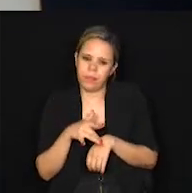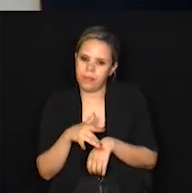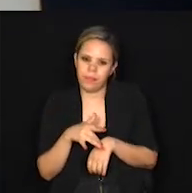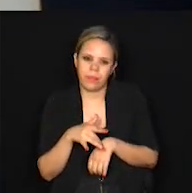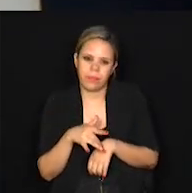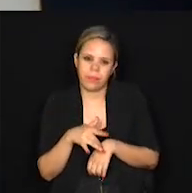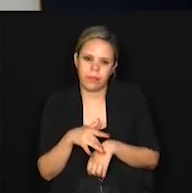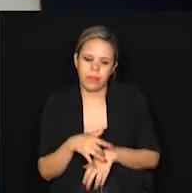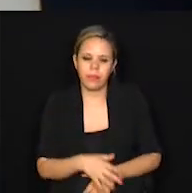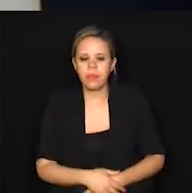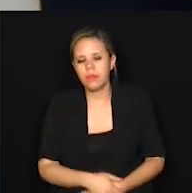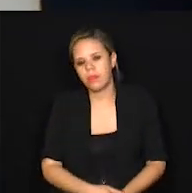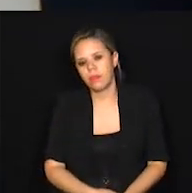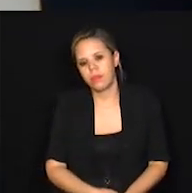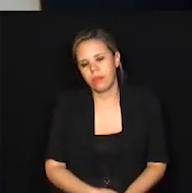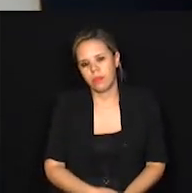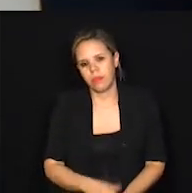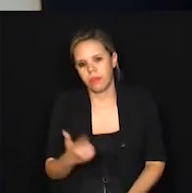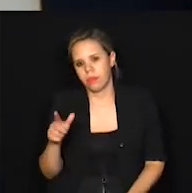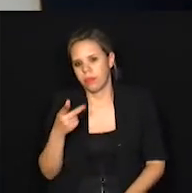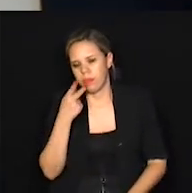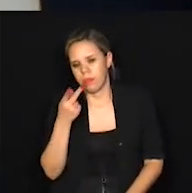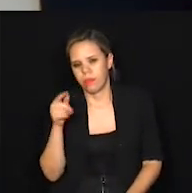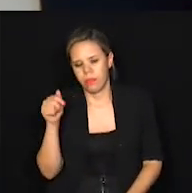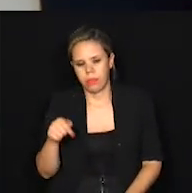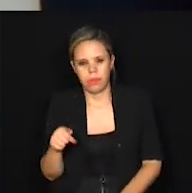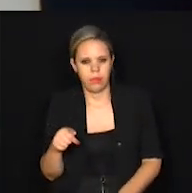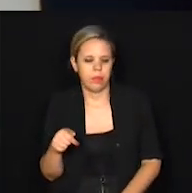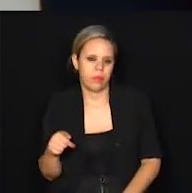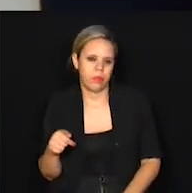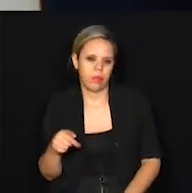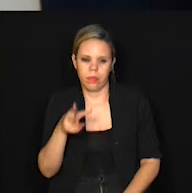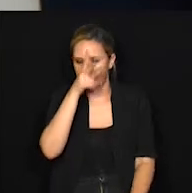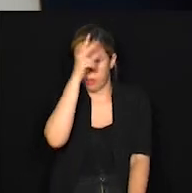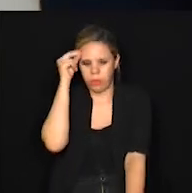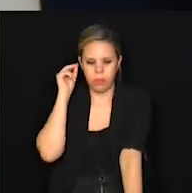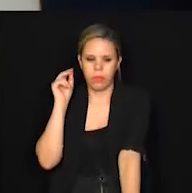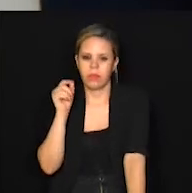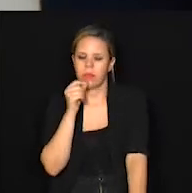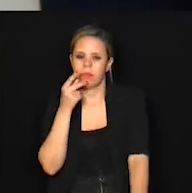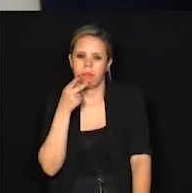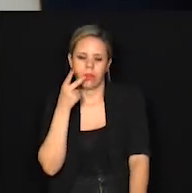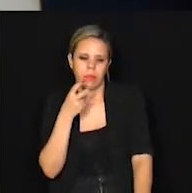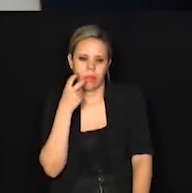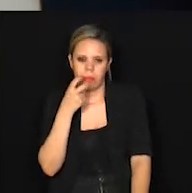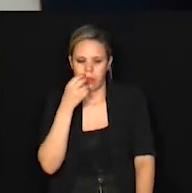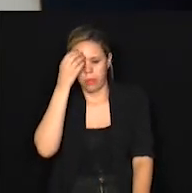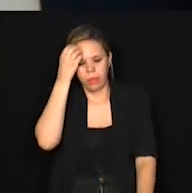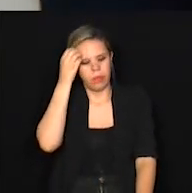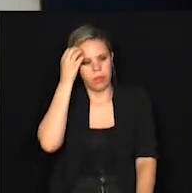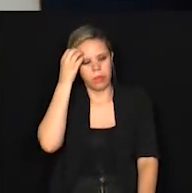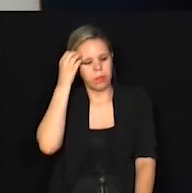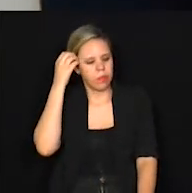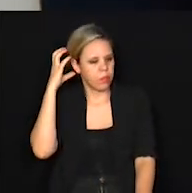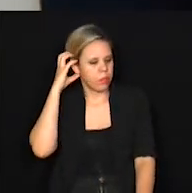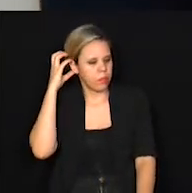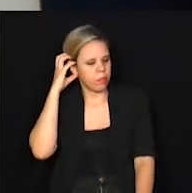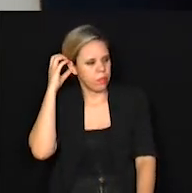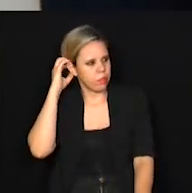Certo, vou verificar aqui, só um minutinho. Acho que eu um pouco, mas acho que agora a gente está te ouvindo. Tá